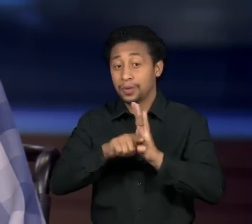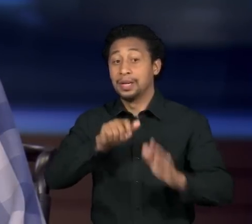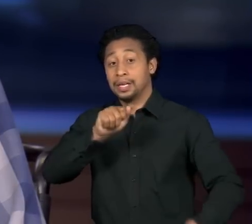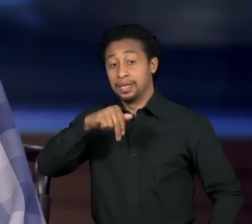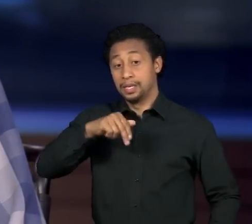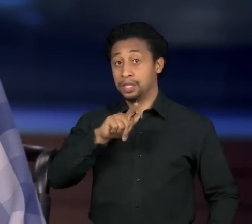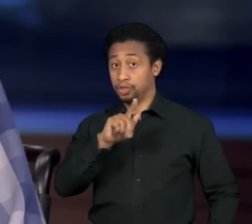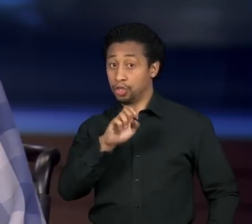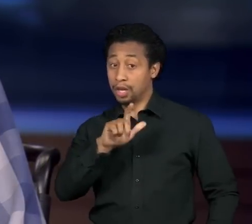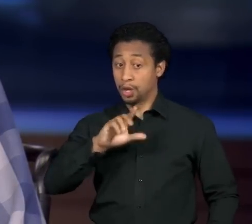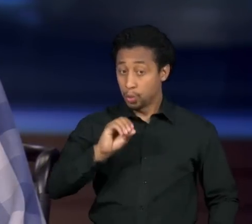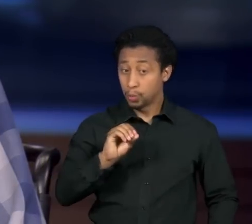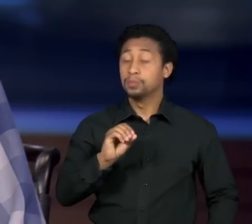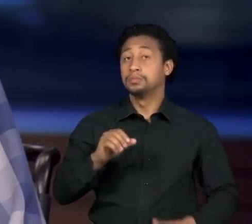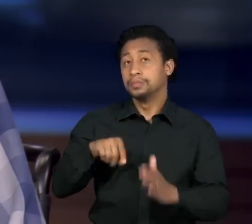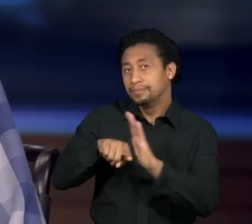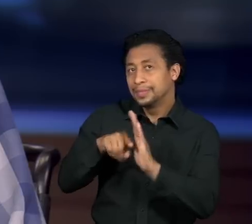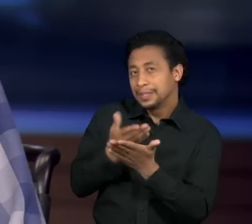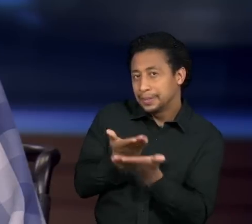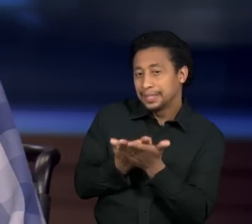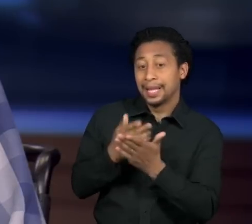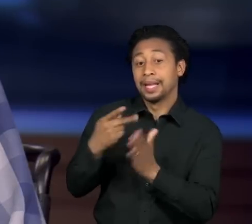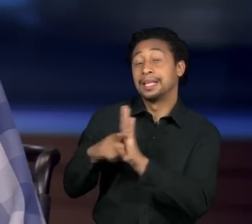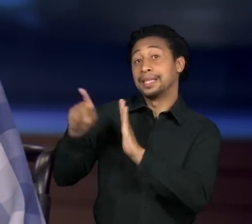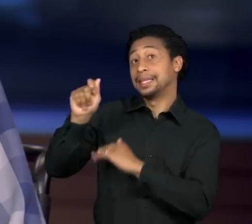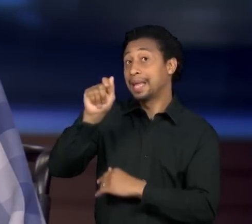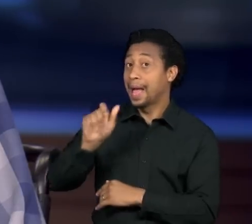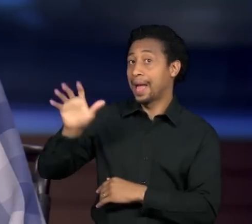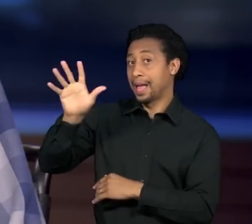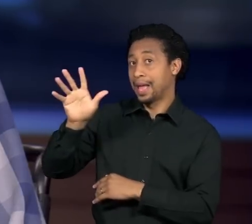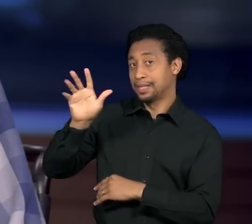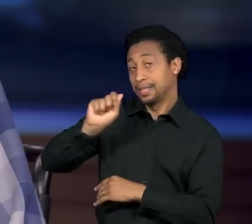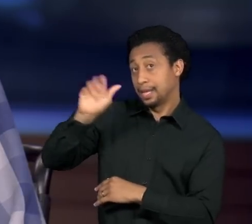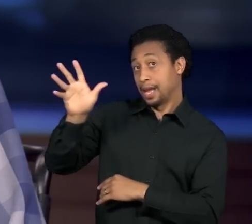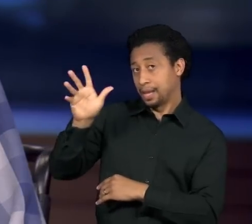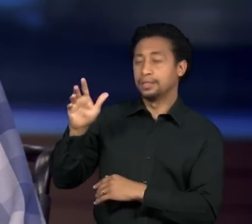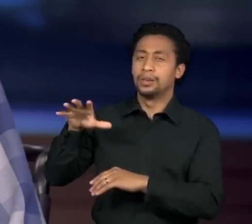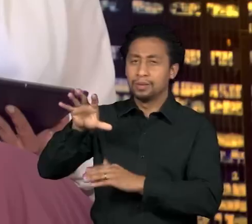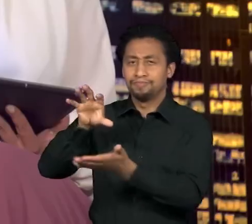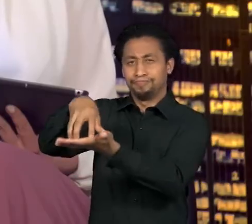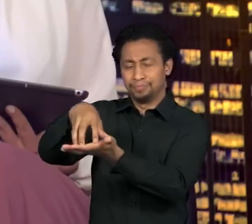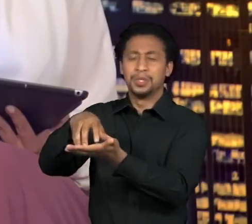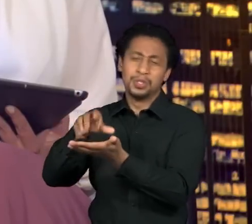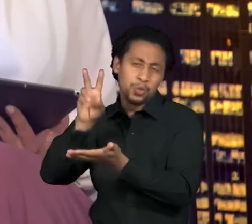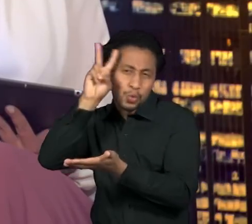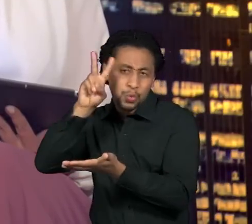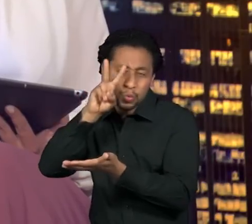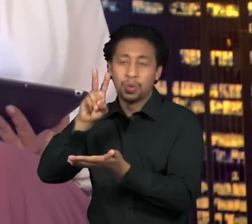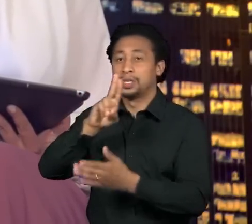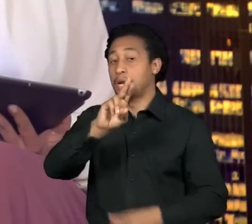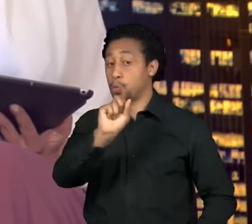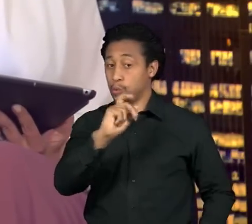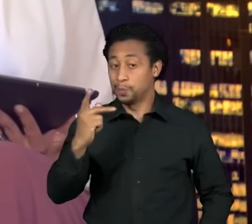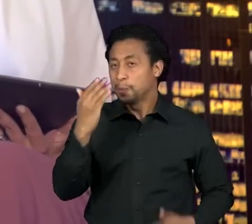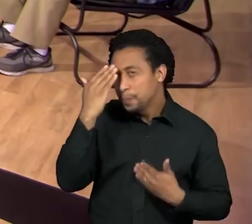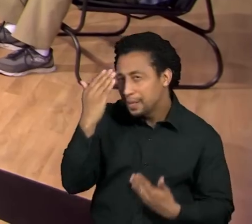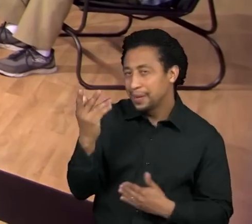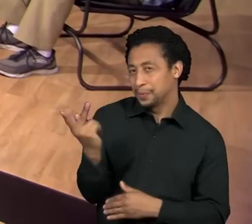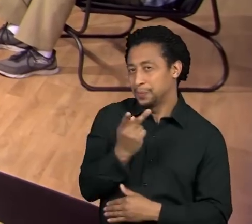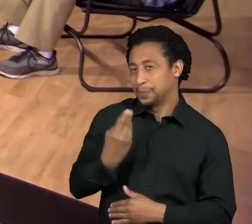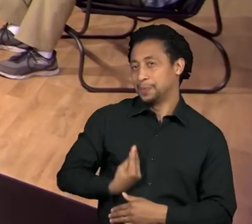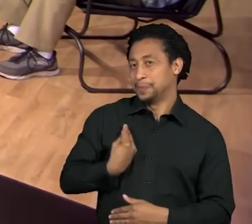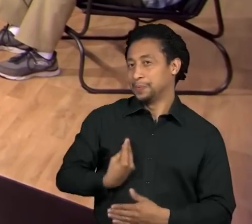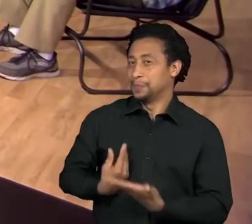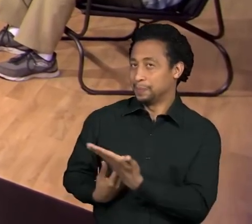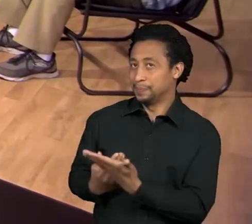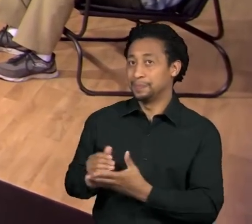e coordenador do Laboratório de Estudos da Ásia, do Departamento de História da USP. Obrigada pela presença.